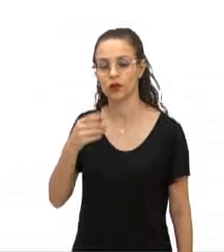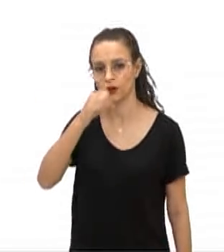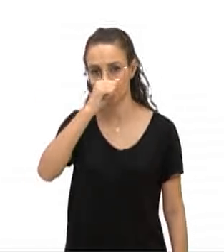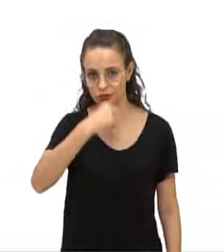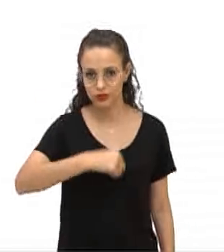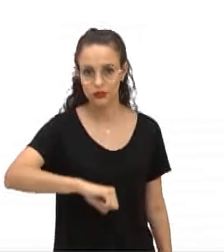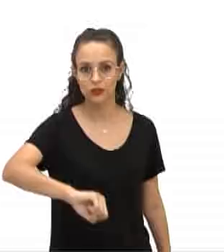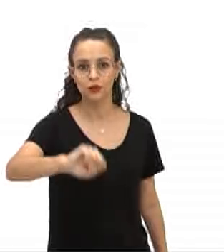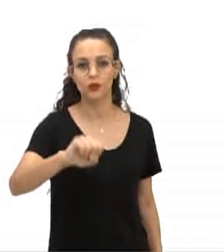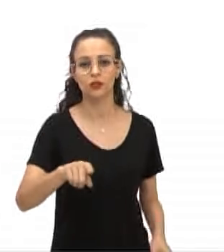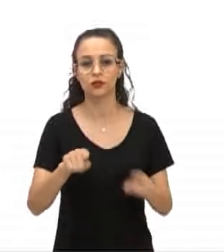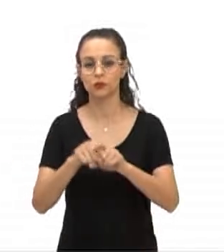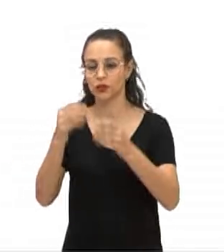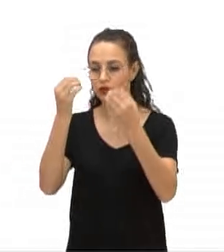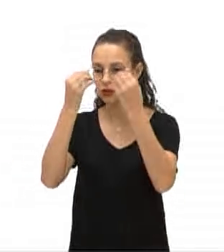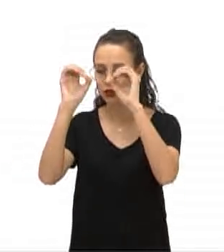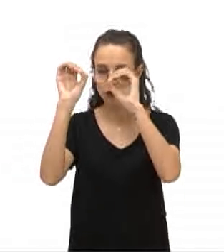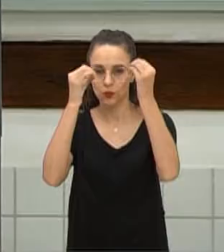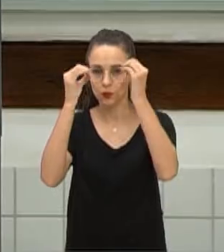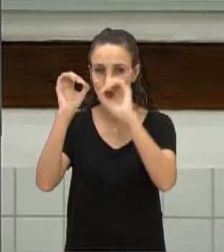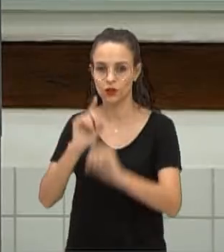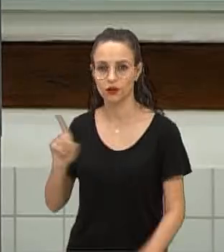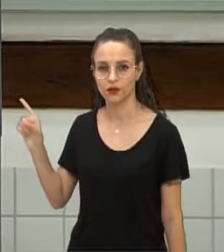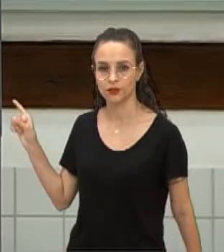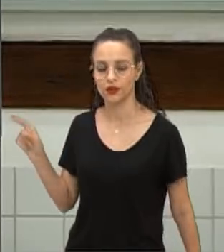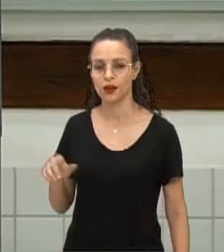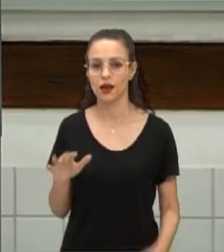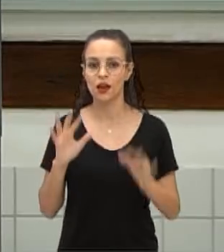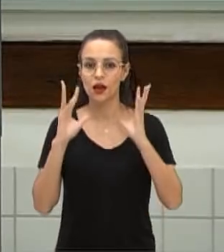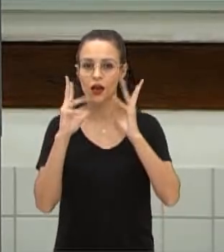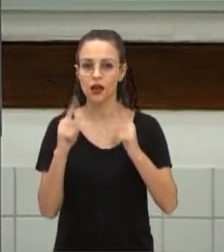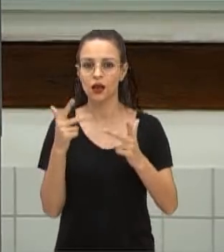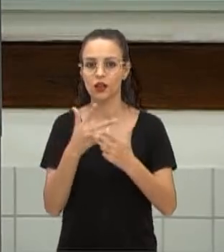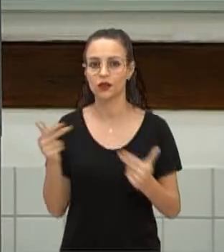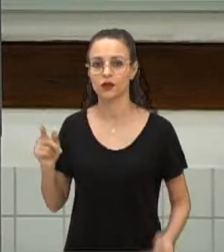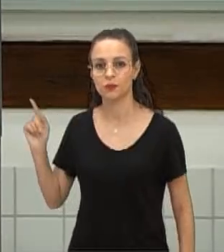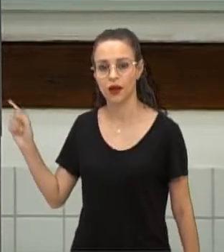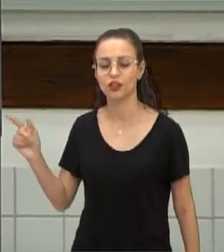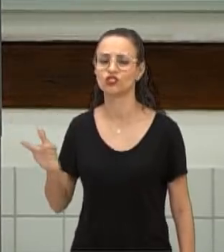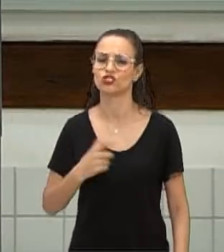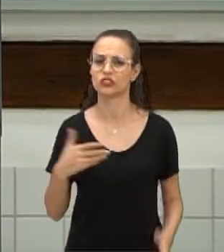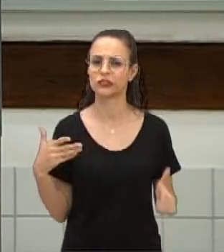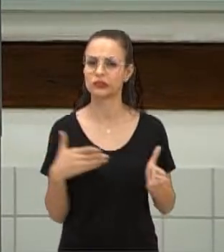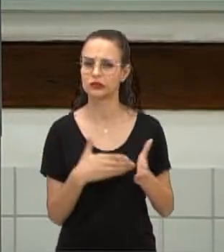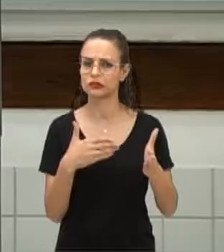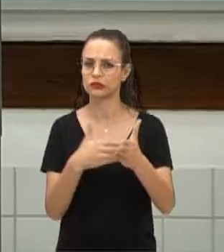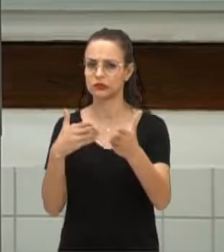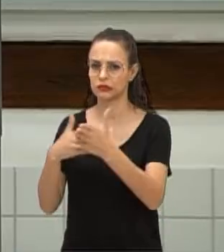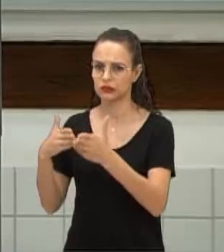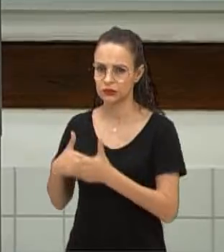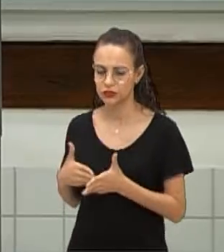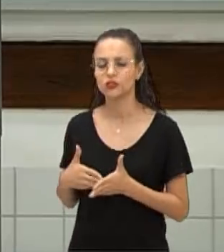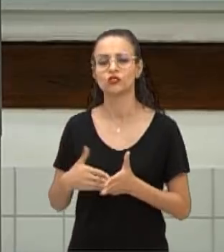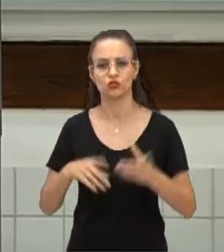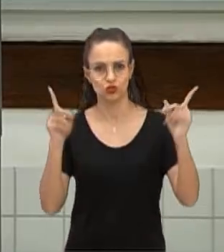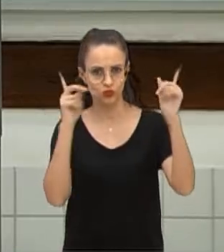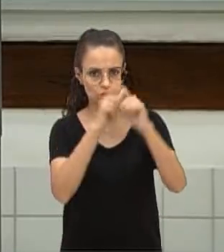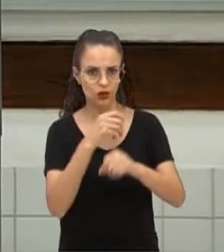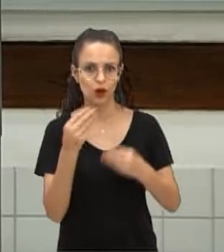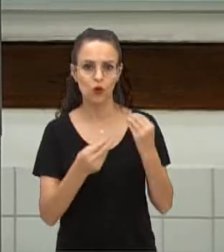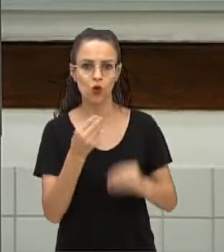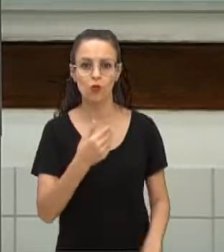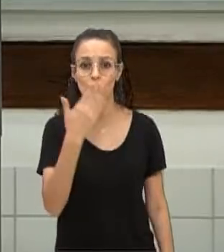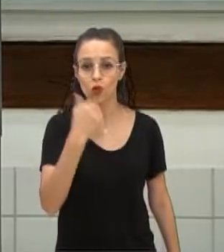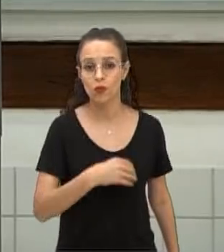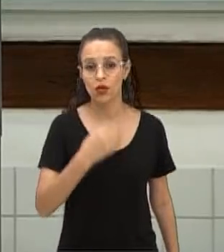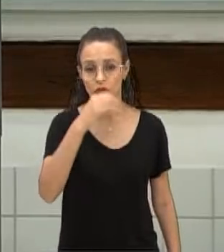e por parte da iguana. Esses dois seres aqui estavam enfrentando muitas dificuldades na captação de alimento. O